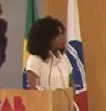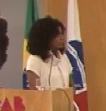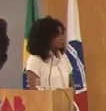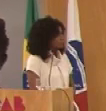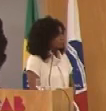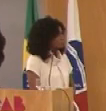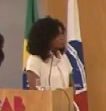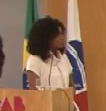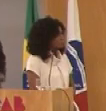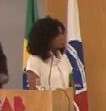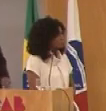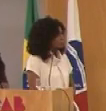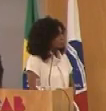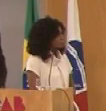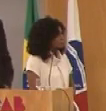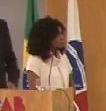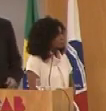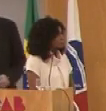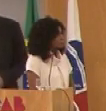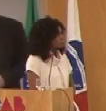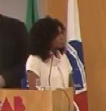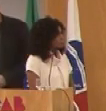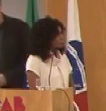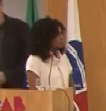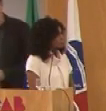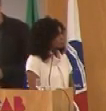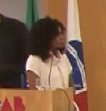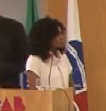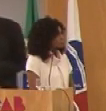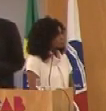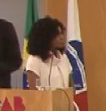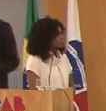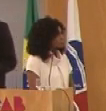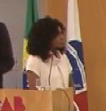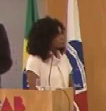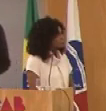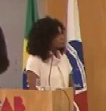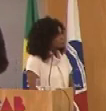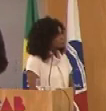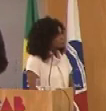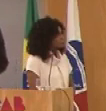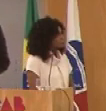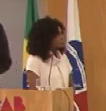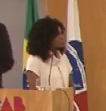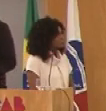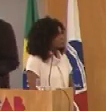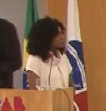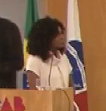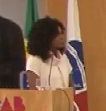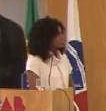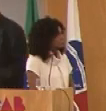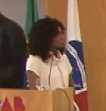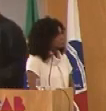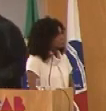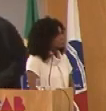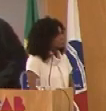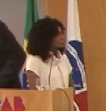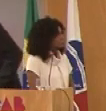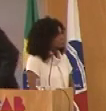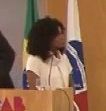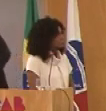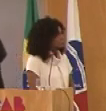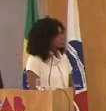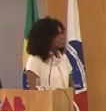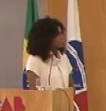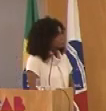durante essa semana, nas palavras do Luiz Davidovich, que demonstram e registram essa preocupação e